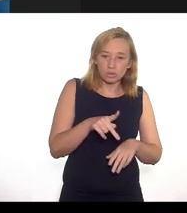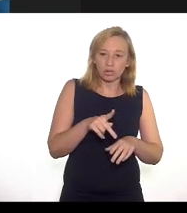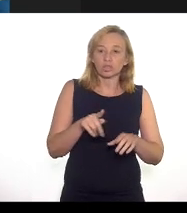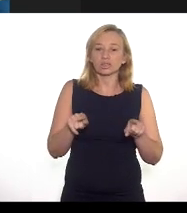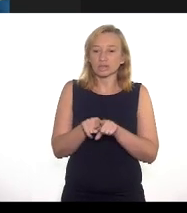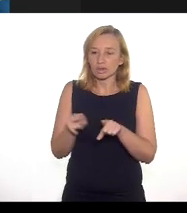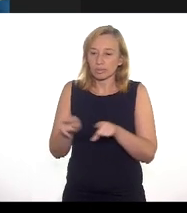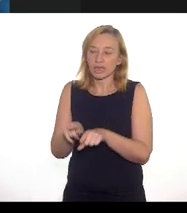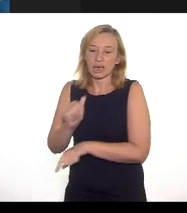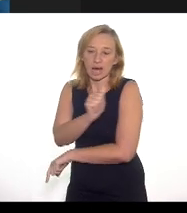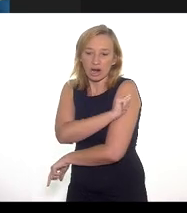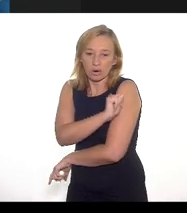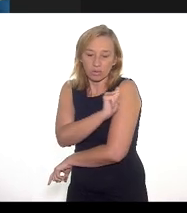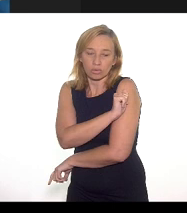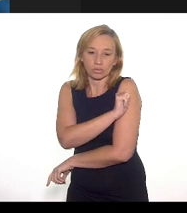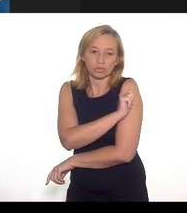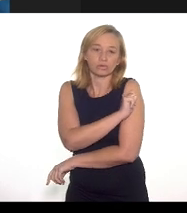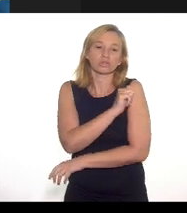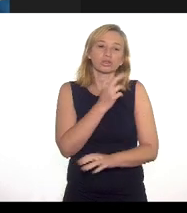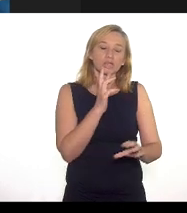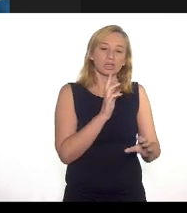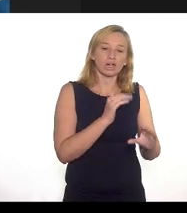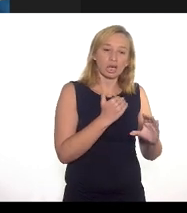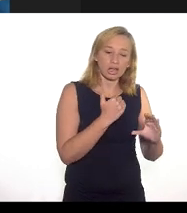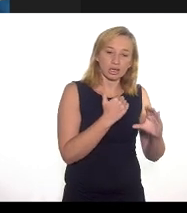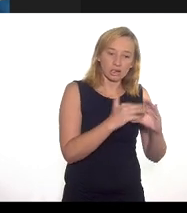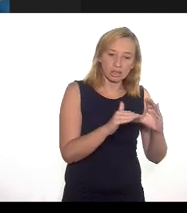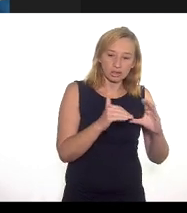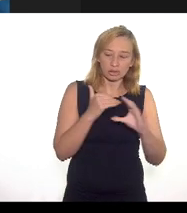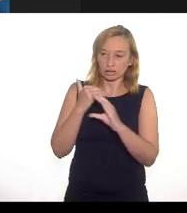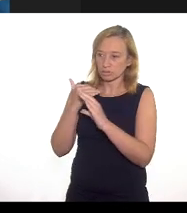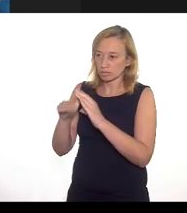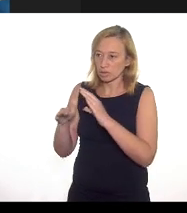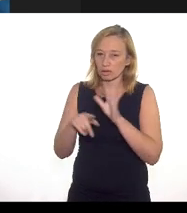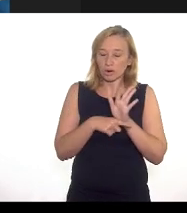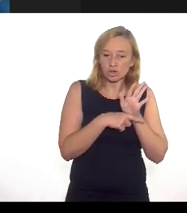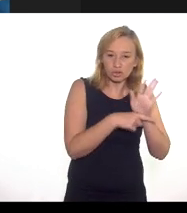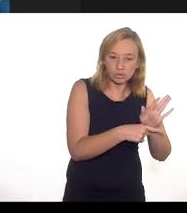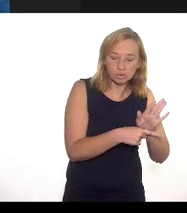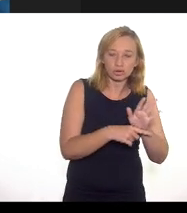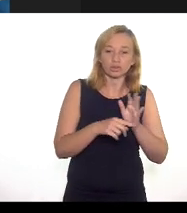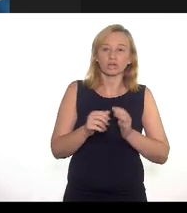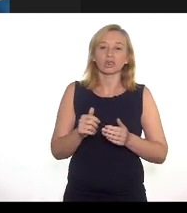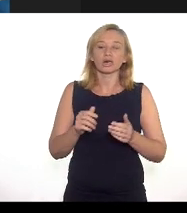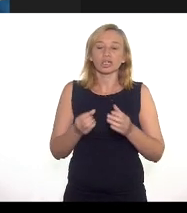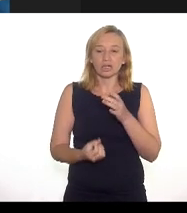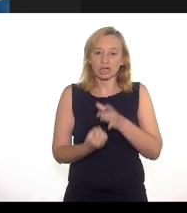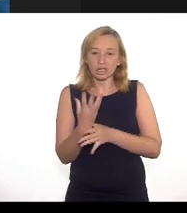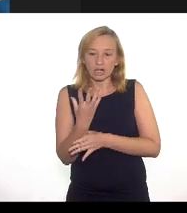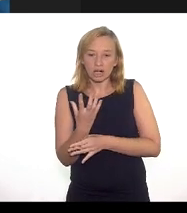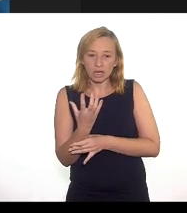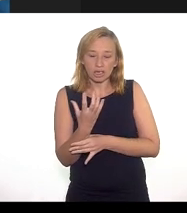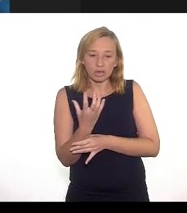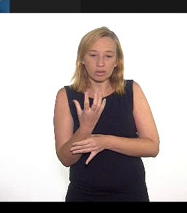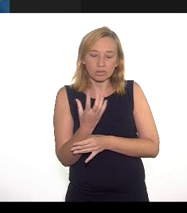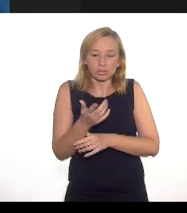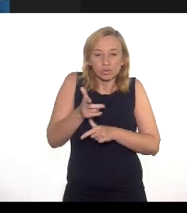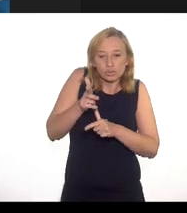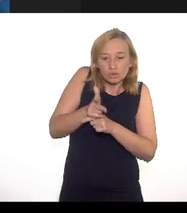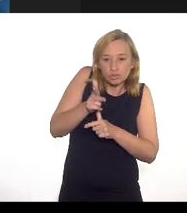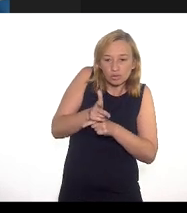um repositório com tutoriais, com vídeos